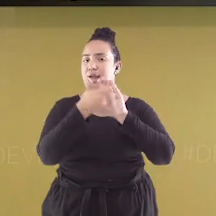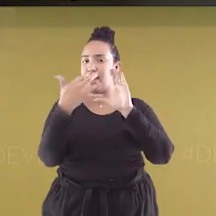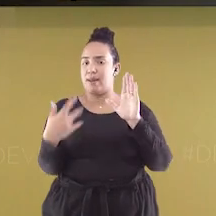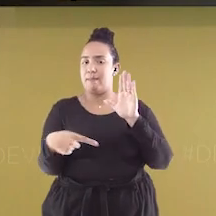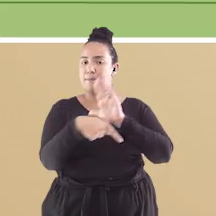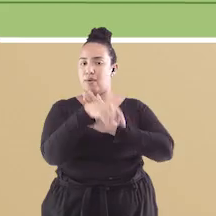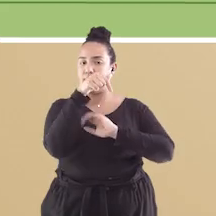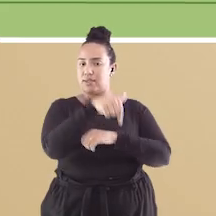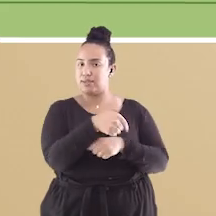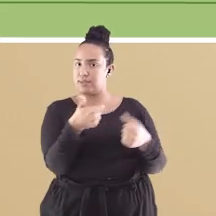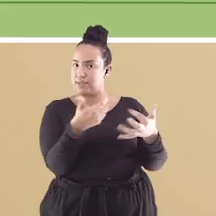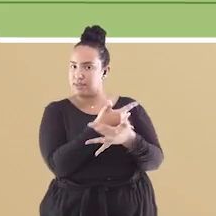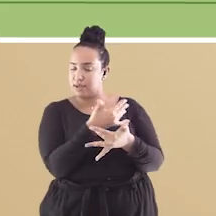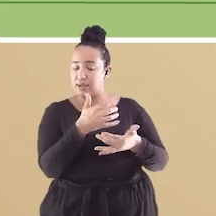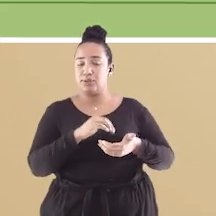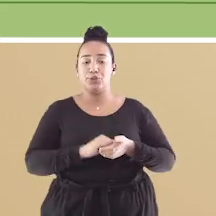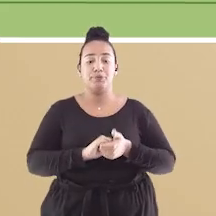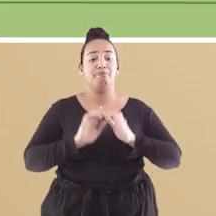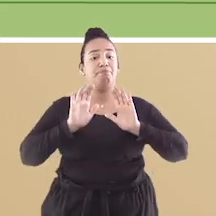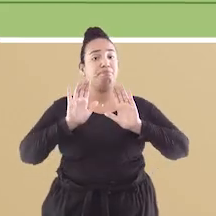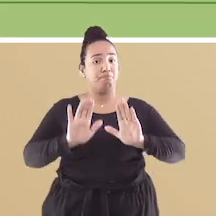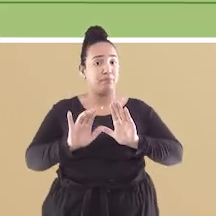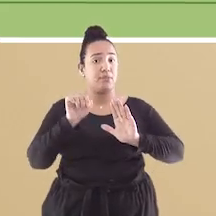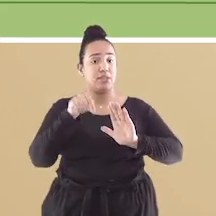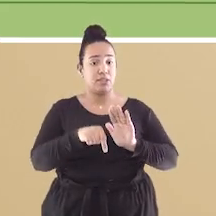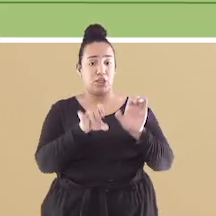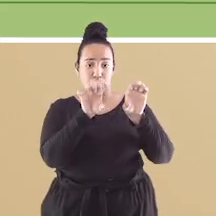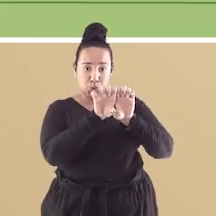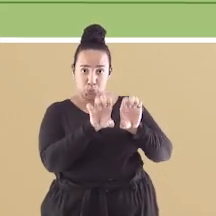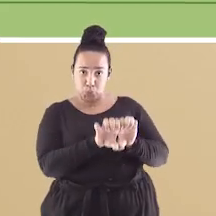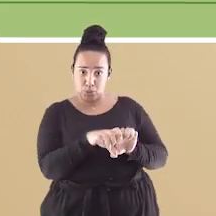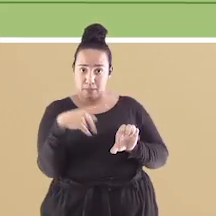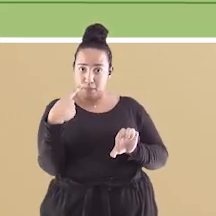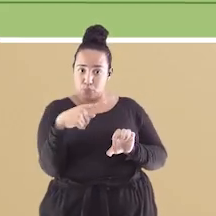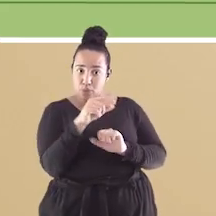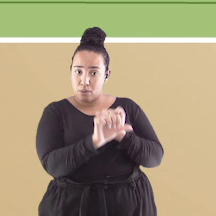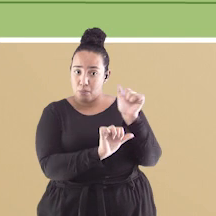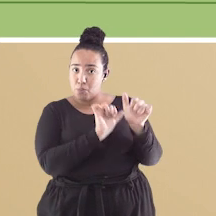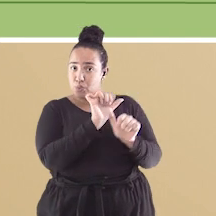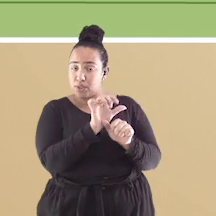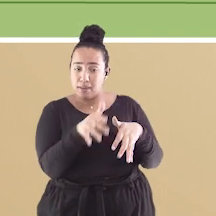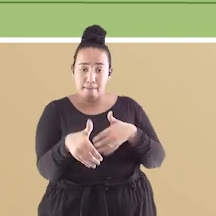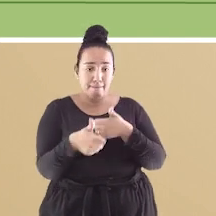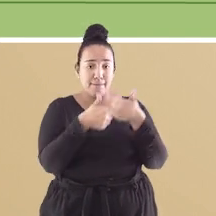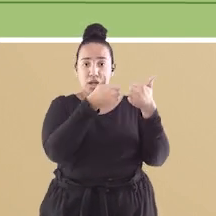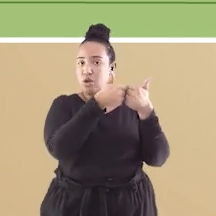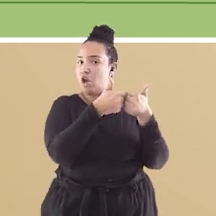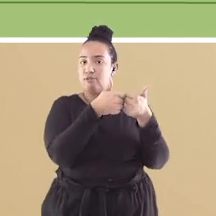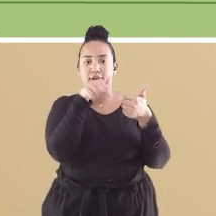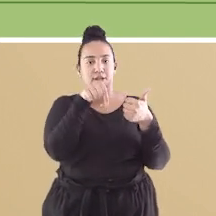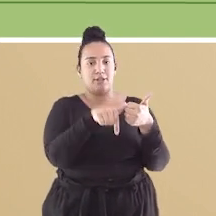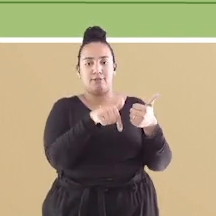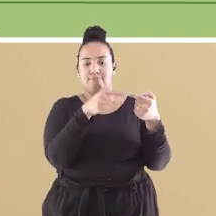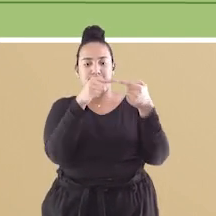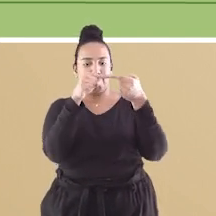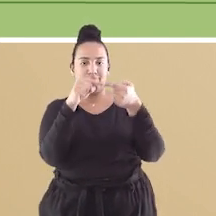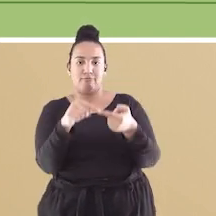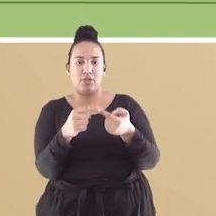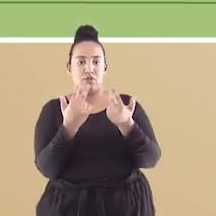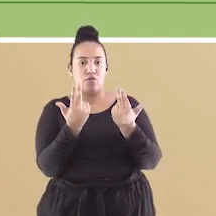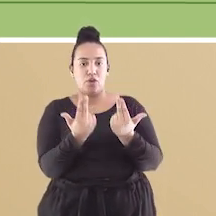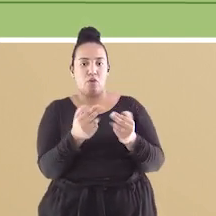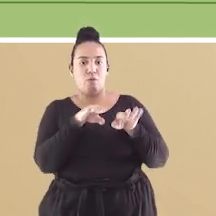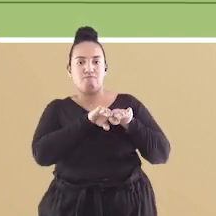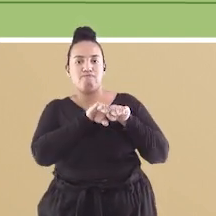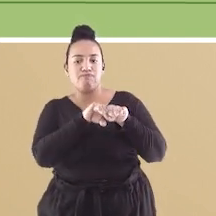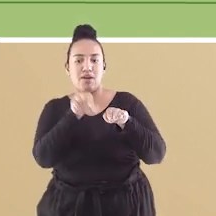das cidades. Porém, a melhora da infraestrutura pública não acompanhou o crescimento da população nas